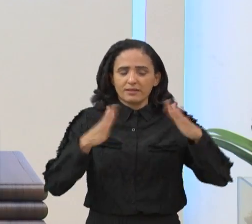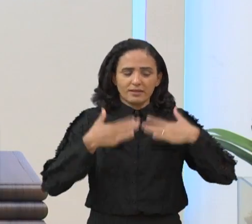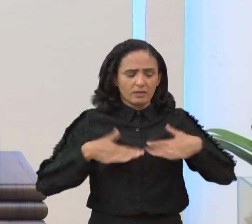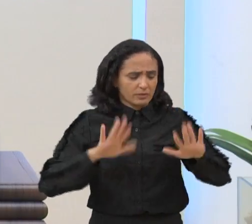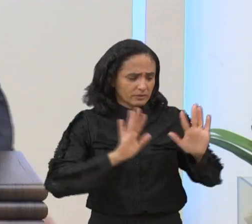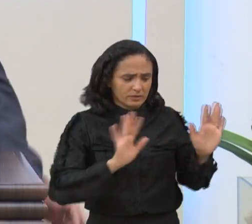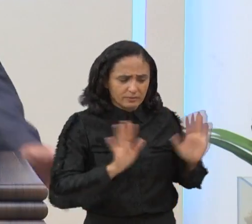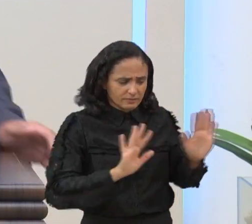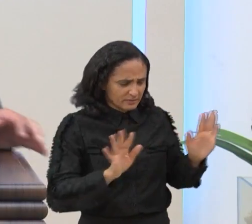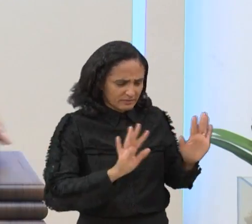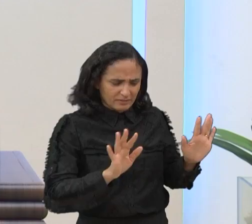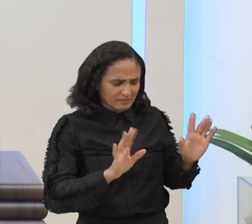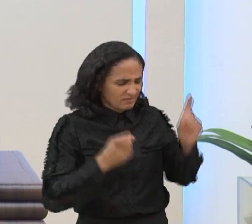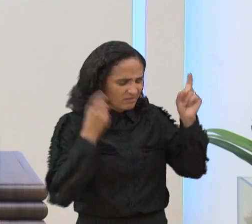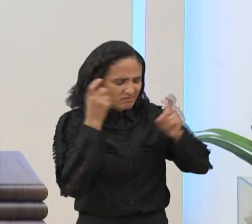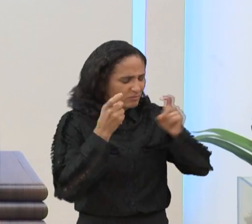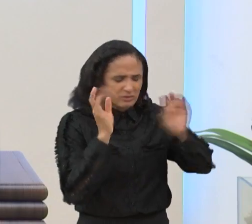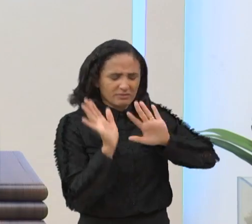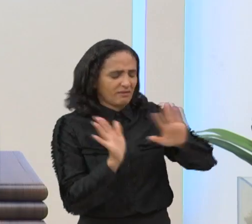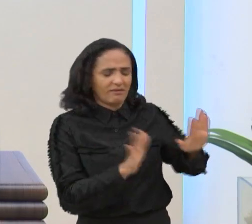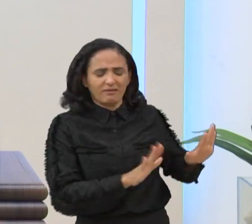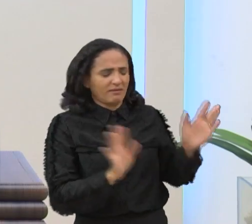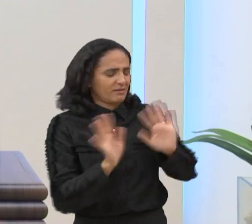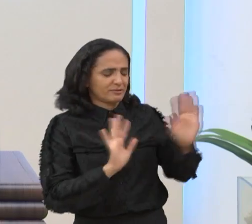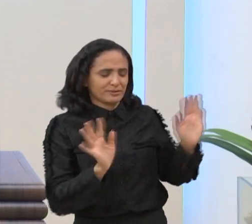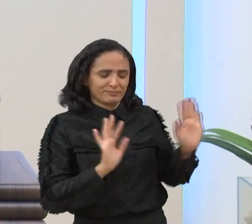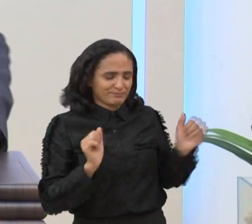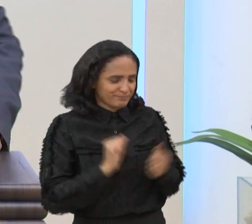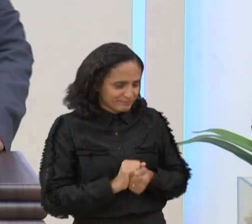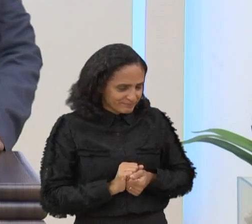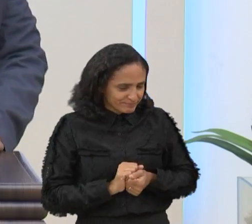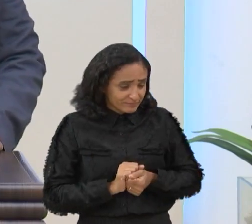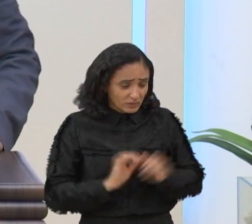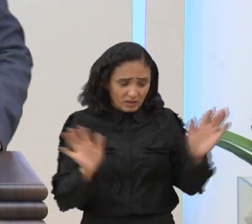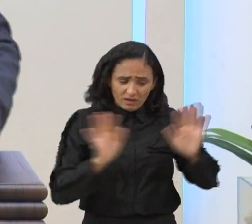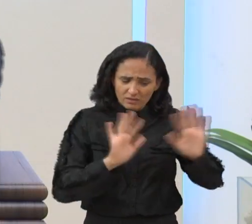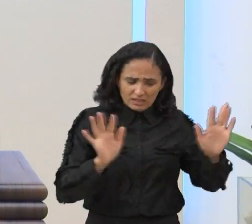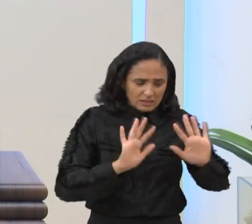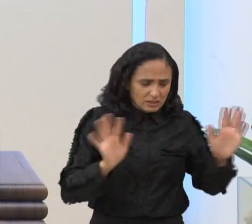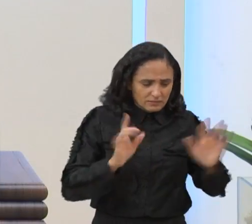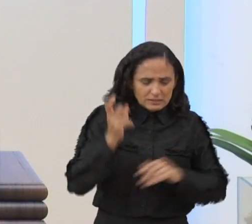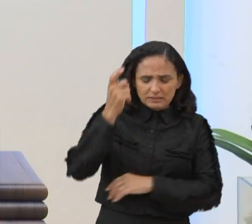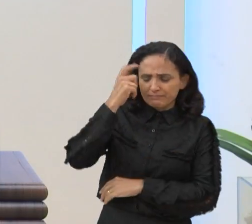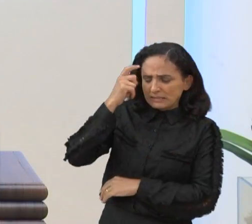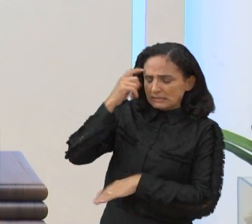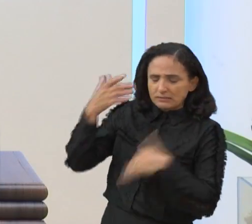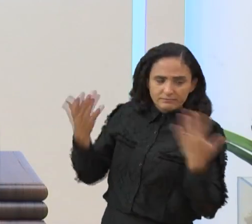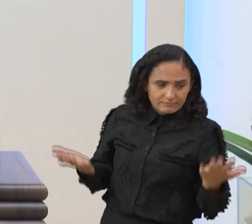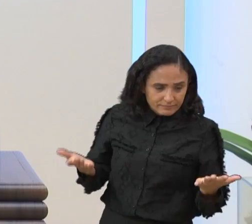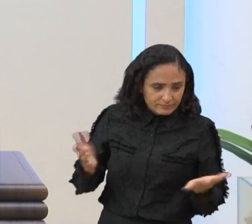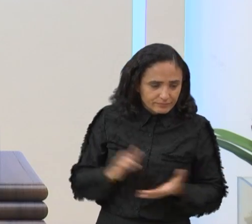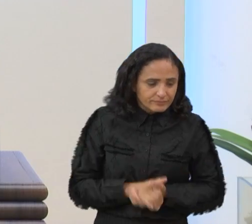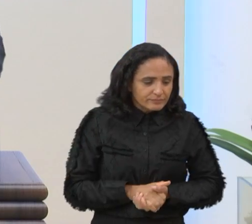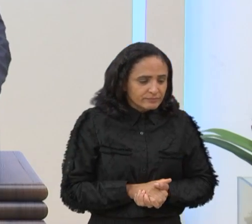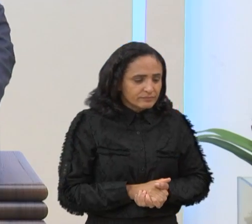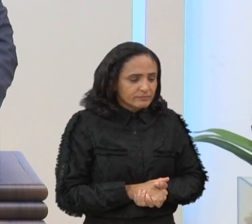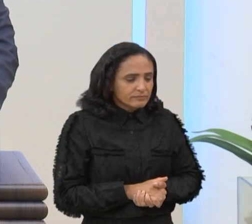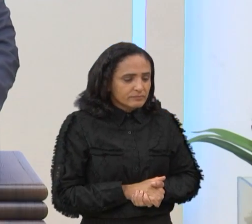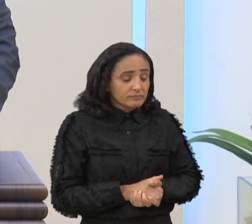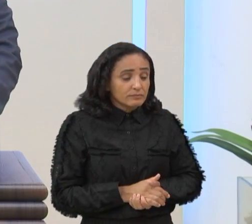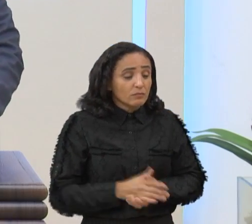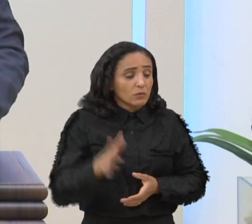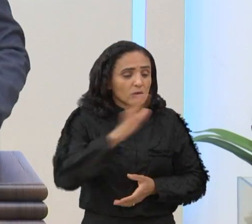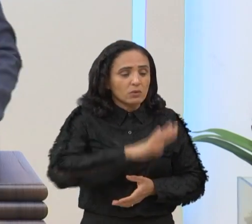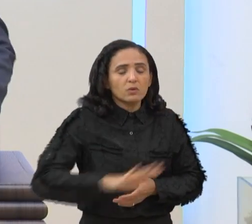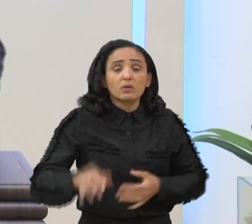não é nada disso que vocês estão dizendo. Não é nada disso que você está pensando. Eu estou sentindo a autoridade